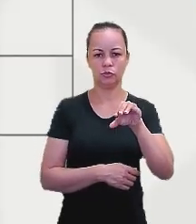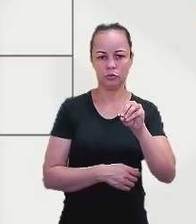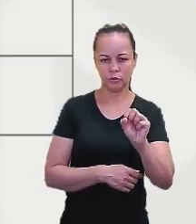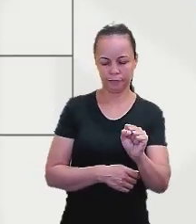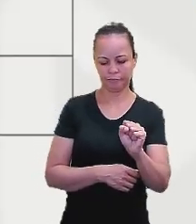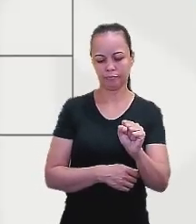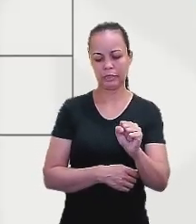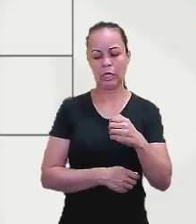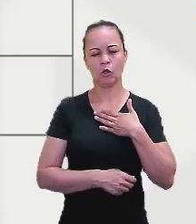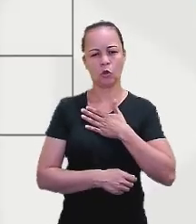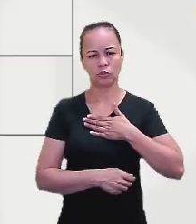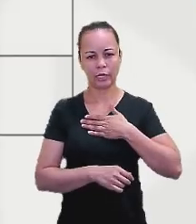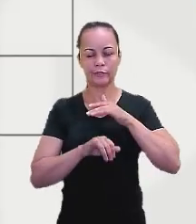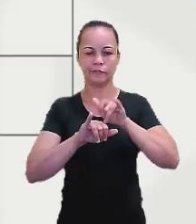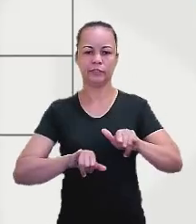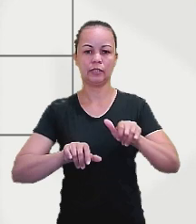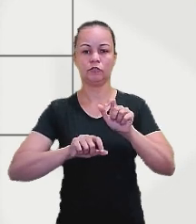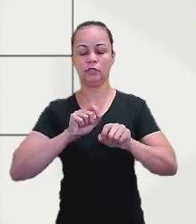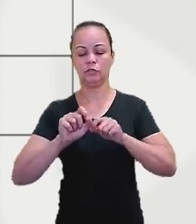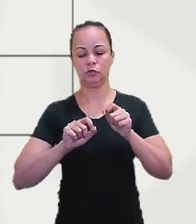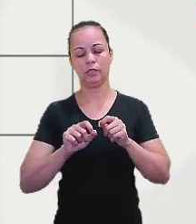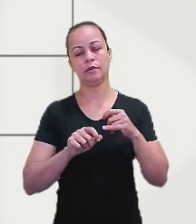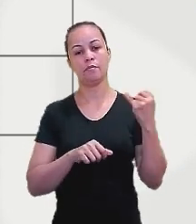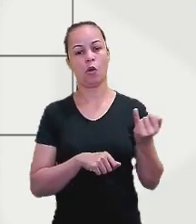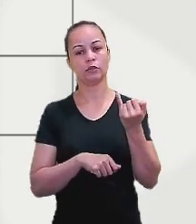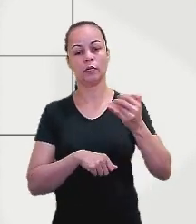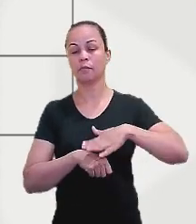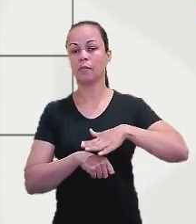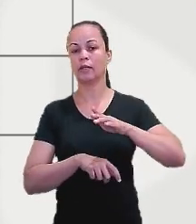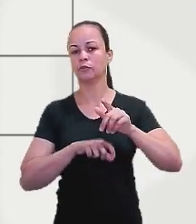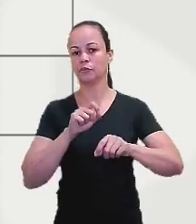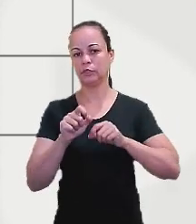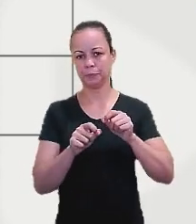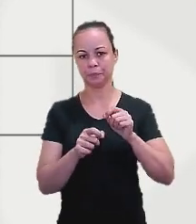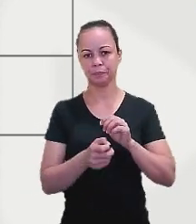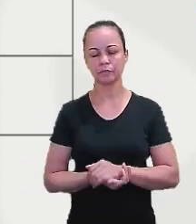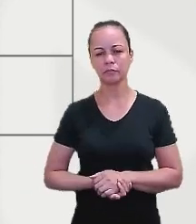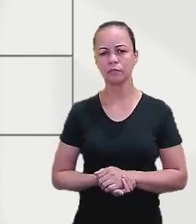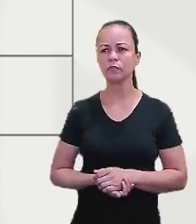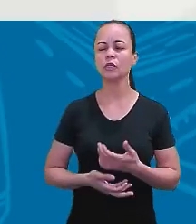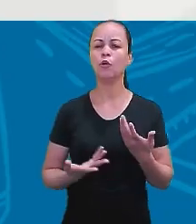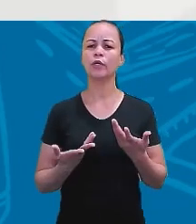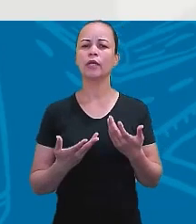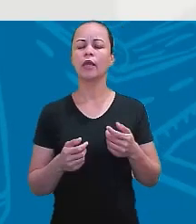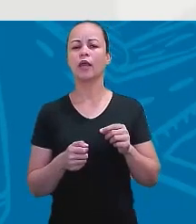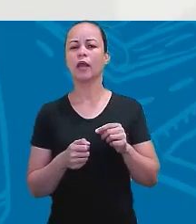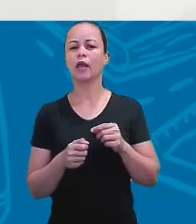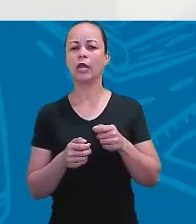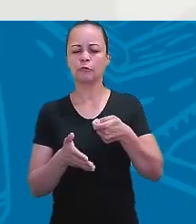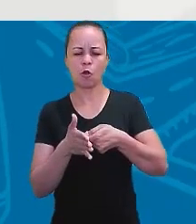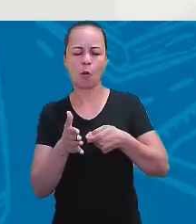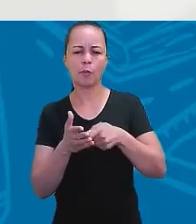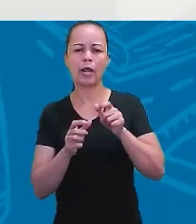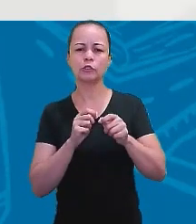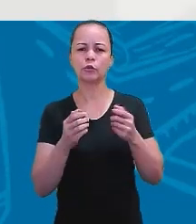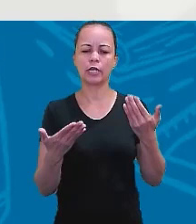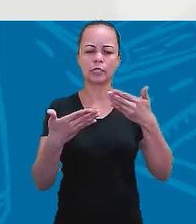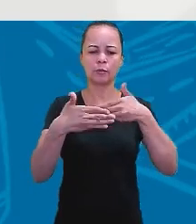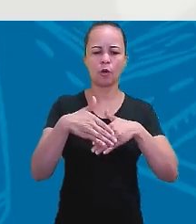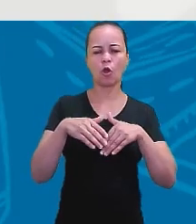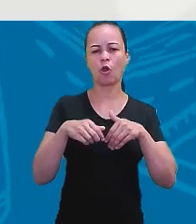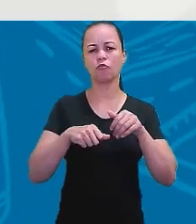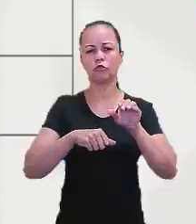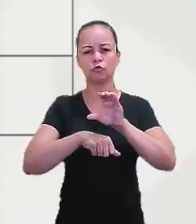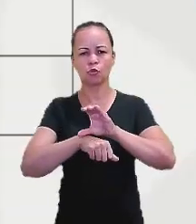Gostaria mais uma vez de dizer que pra gente o que é que vai ser mais importante? O que é cobrado normalmente nas provas, nos concursos, quando vocês futuramente estiverem